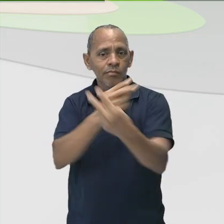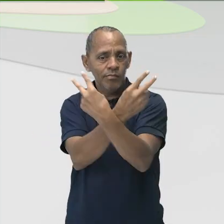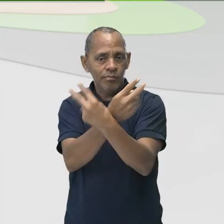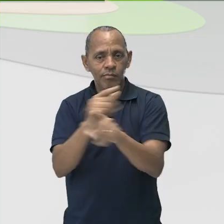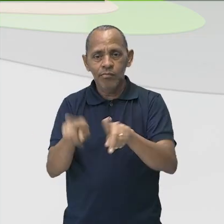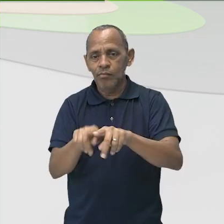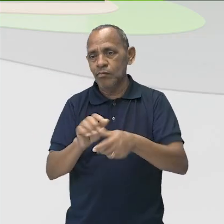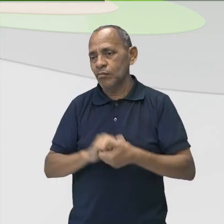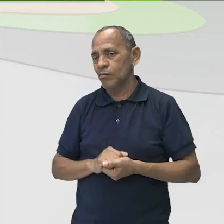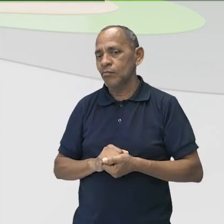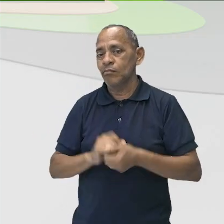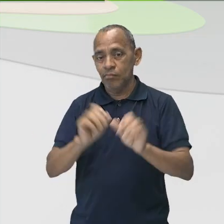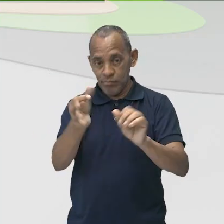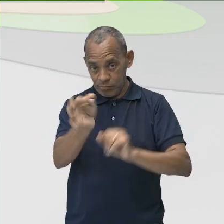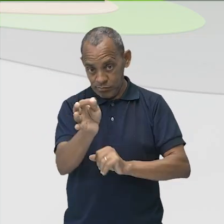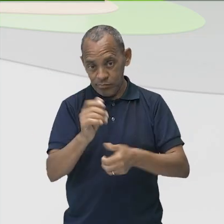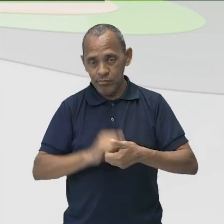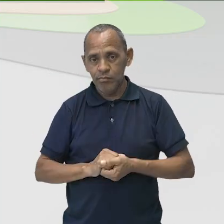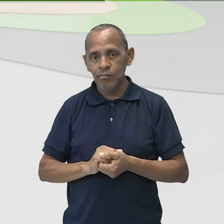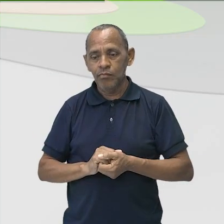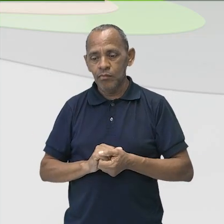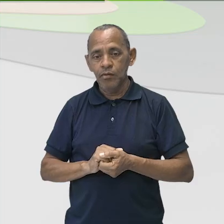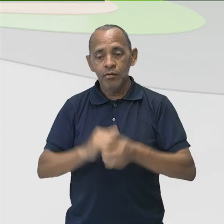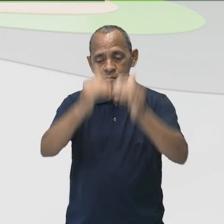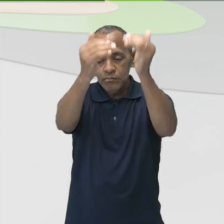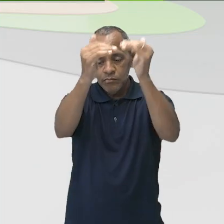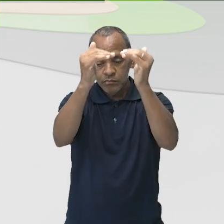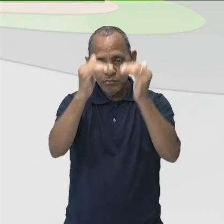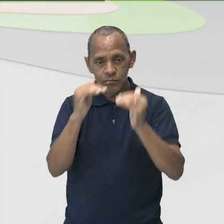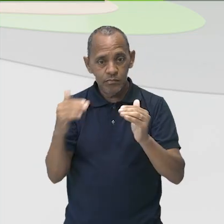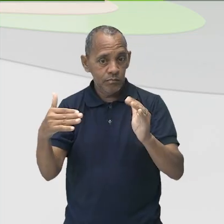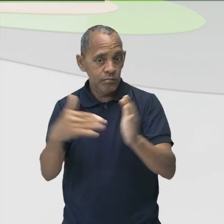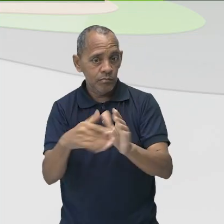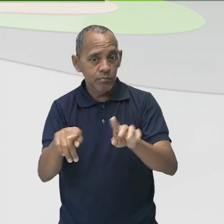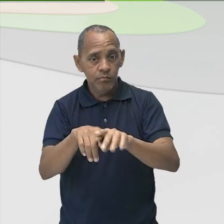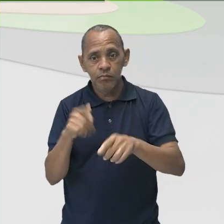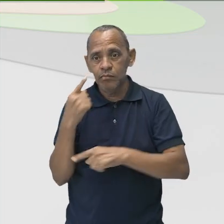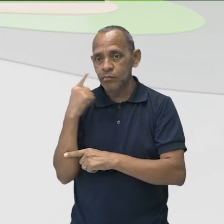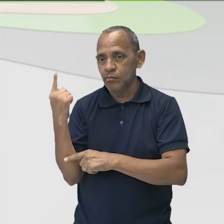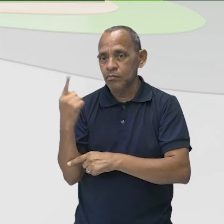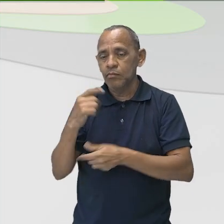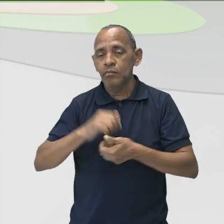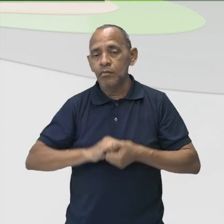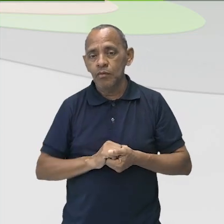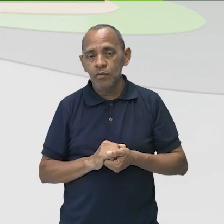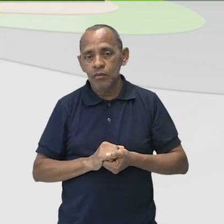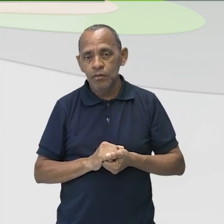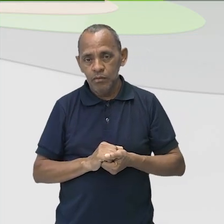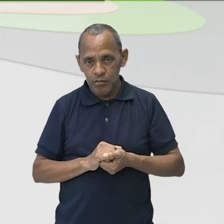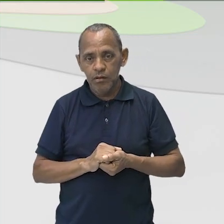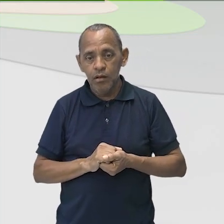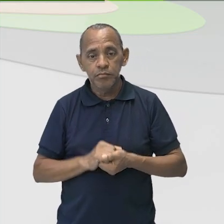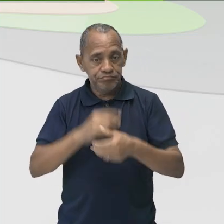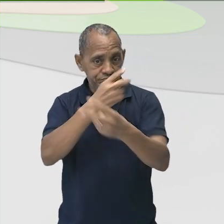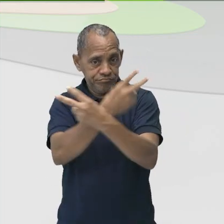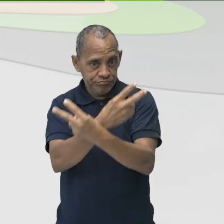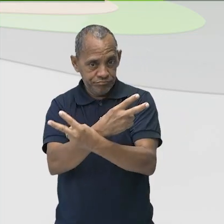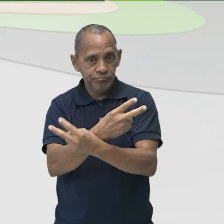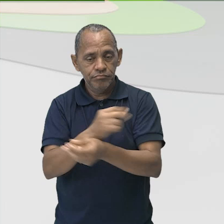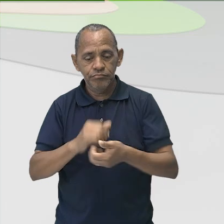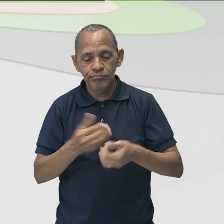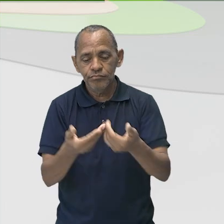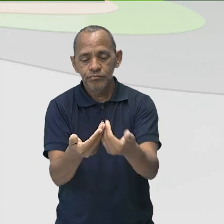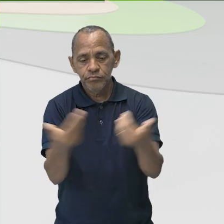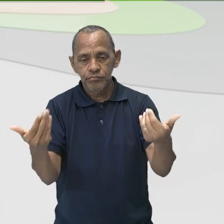cromossomos. Muito bem. Então, vamos à nossa última subfase dentro da prófase 1, que é a diacinese. Então, os